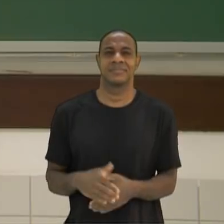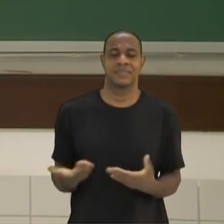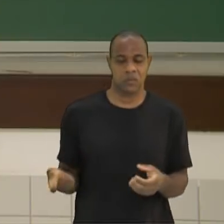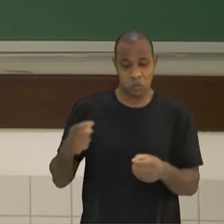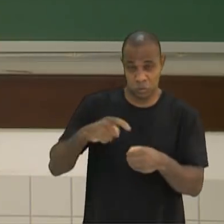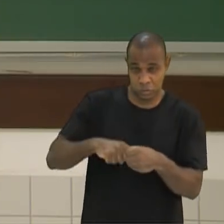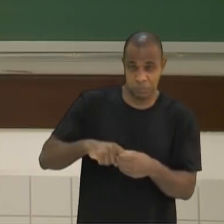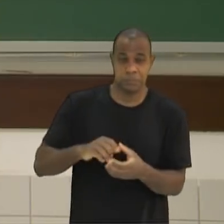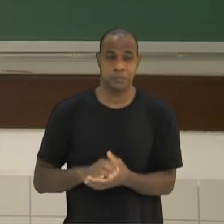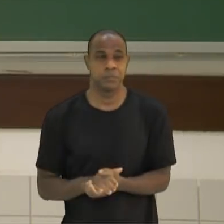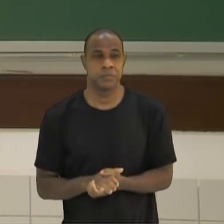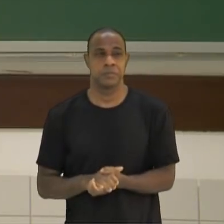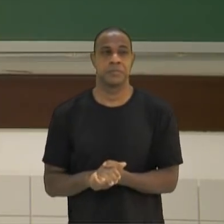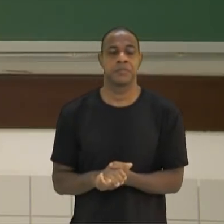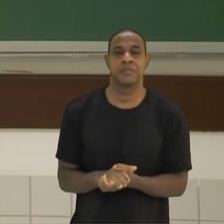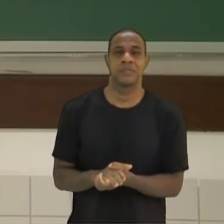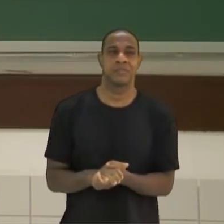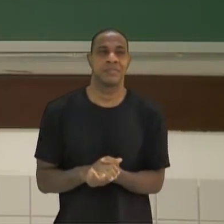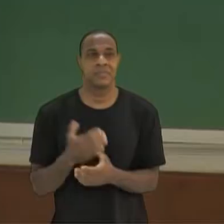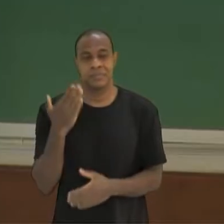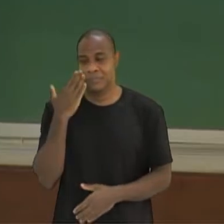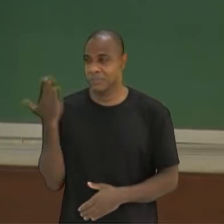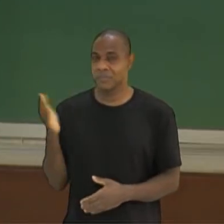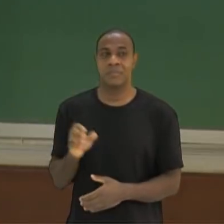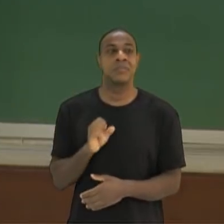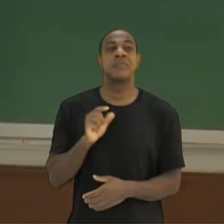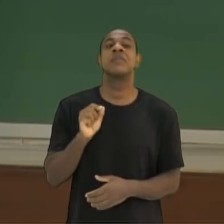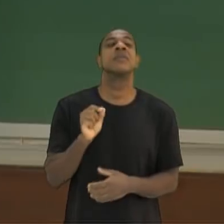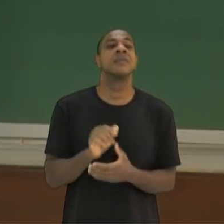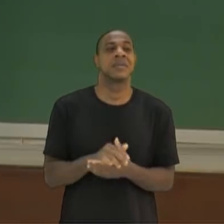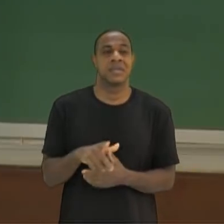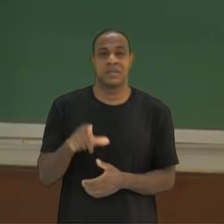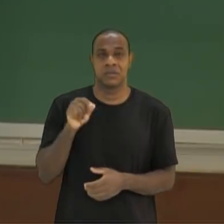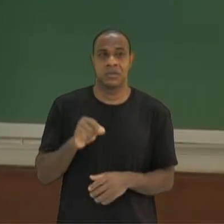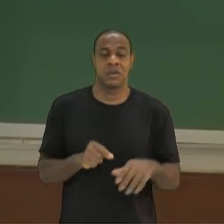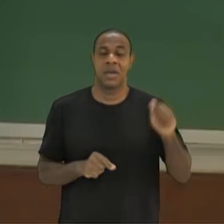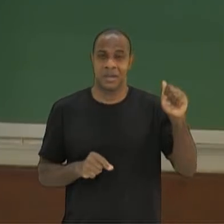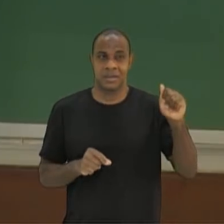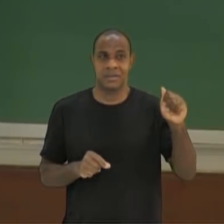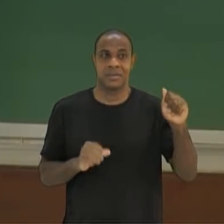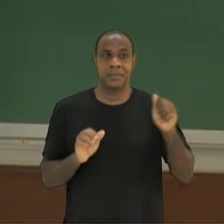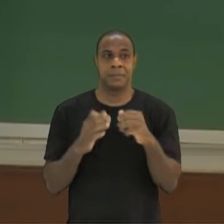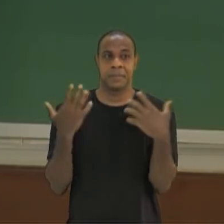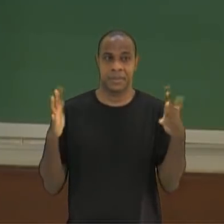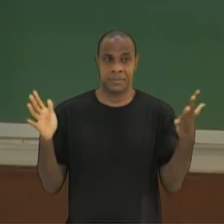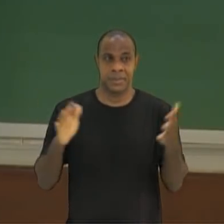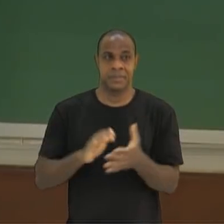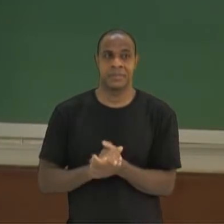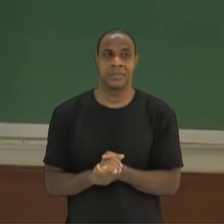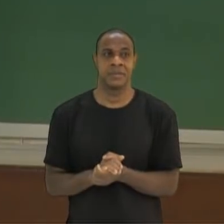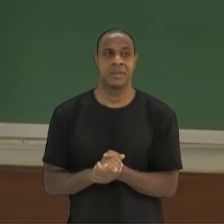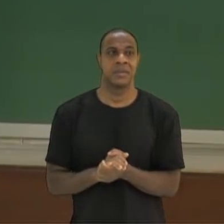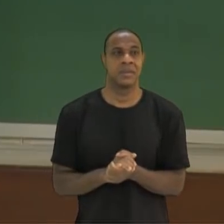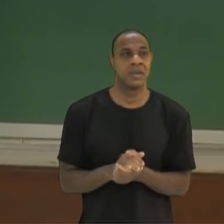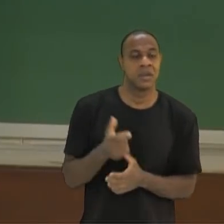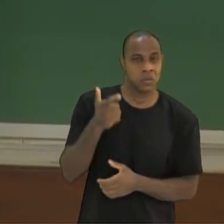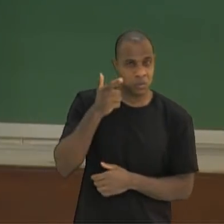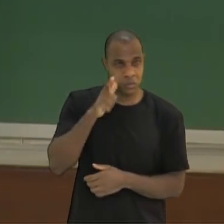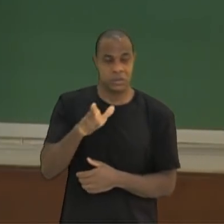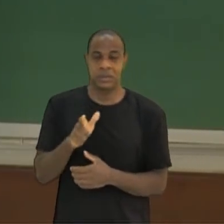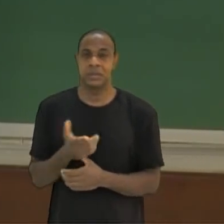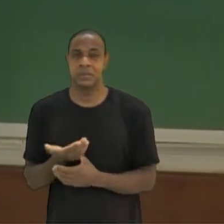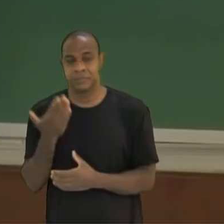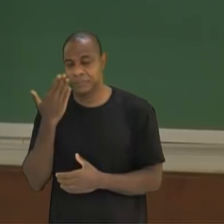Retornando então, pessoal, observem lá que quem assinalou a letra A, parabéns, conseguiu fazer aí a